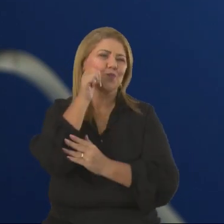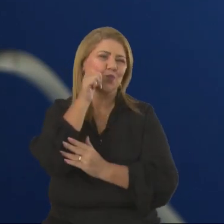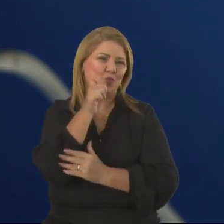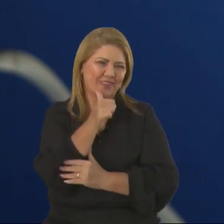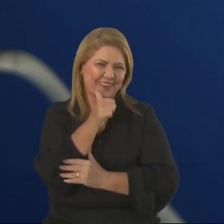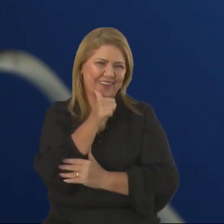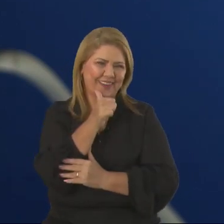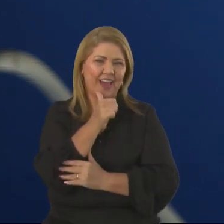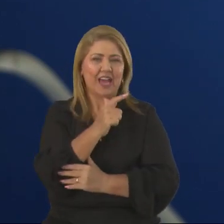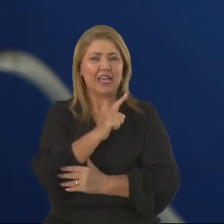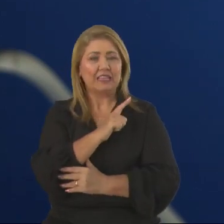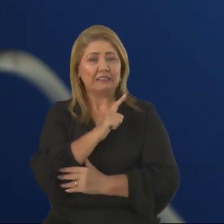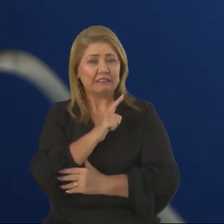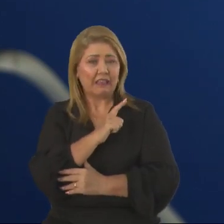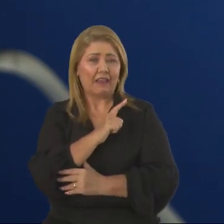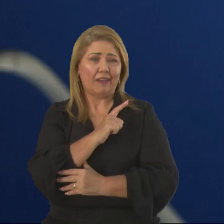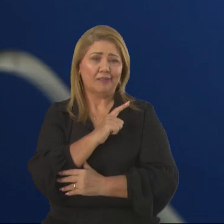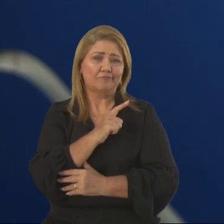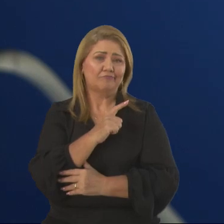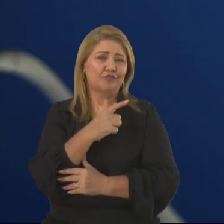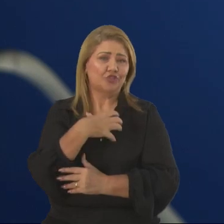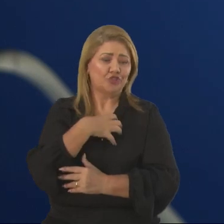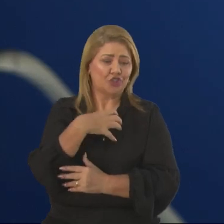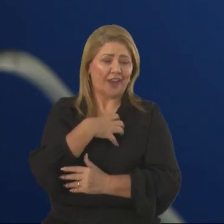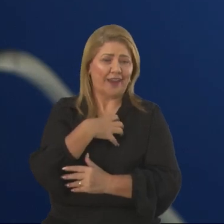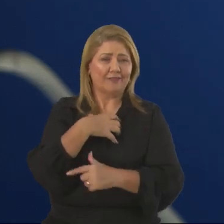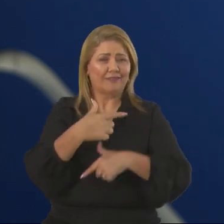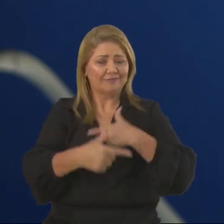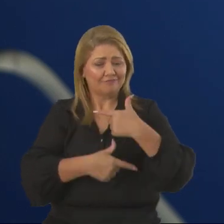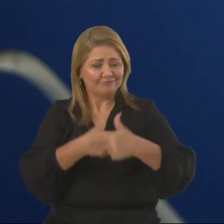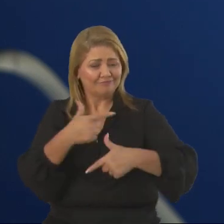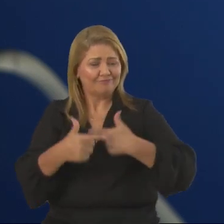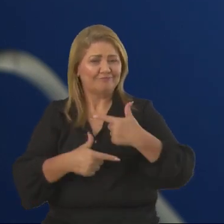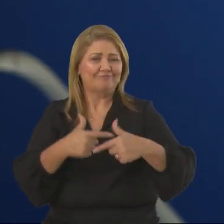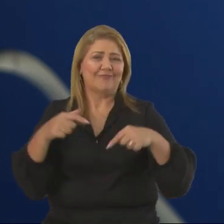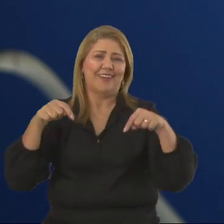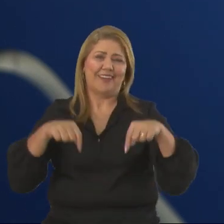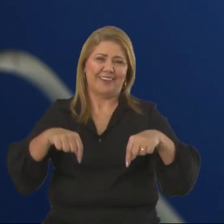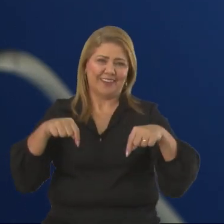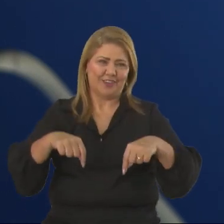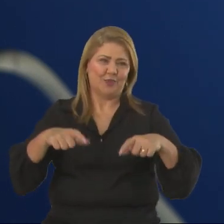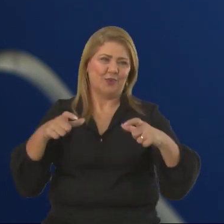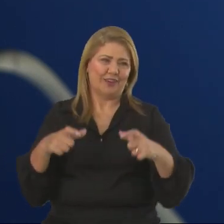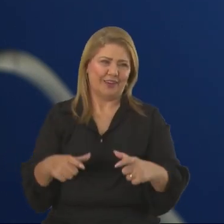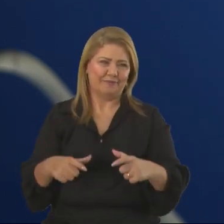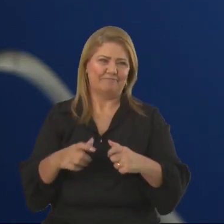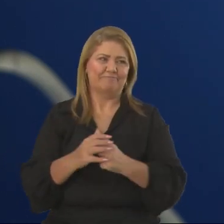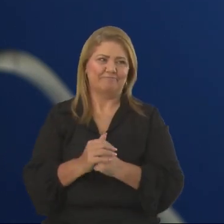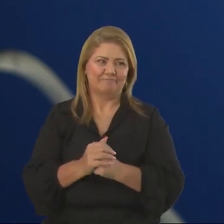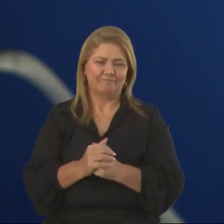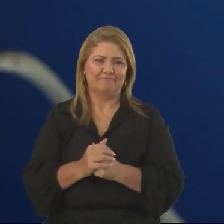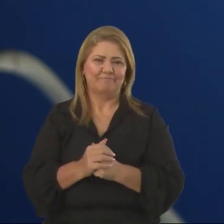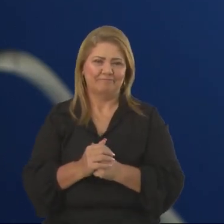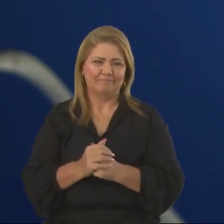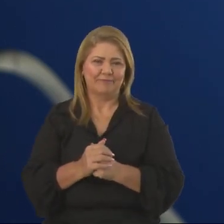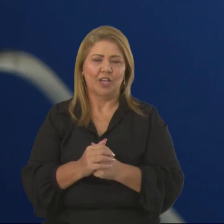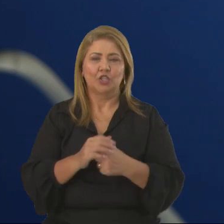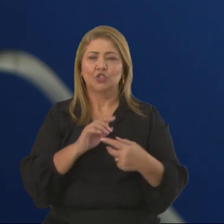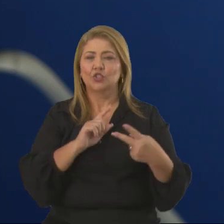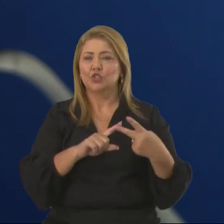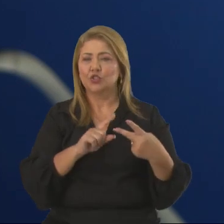uma maneira ou de outra, prestam relevantes serviços a este tribunal. Em segundo